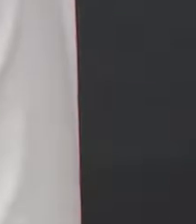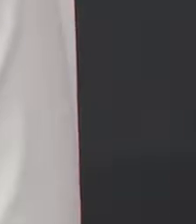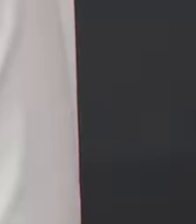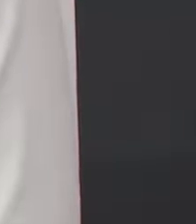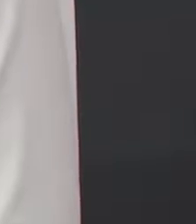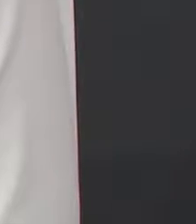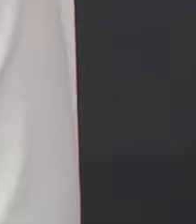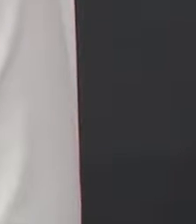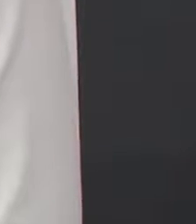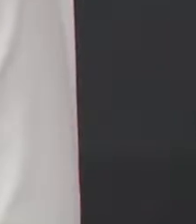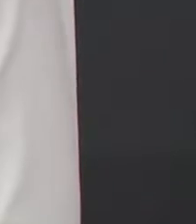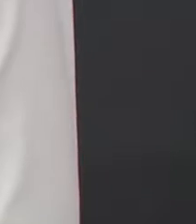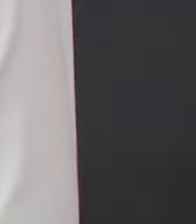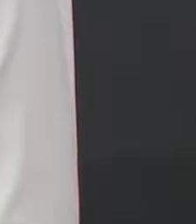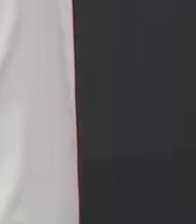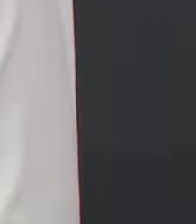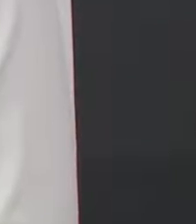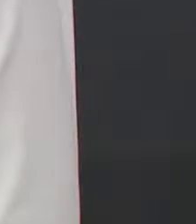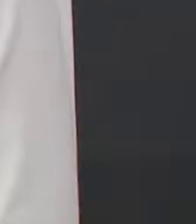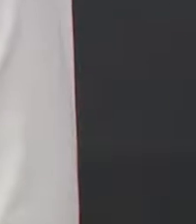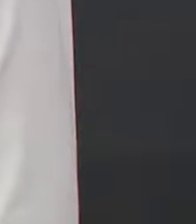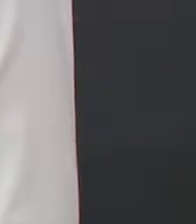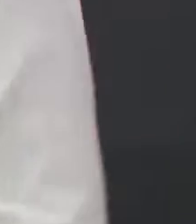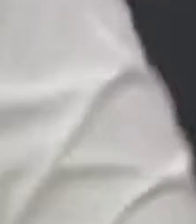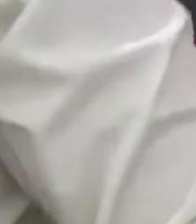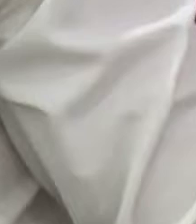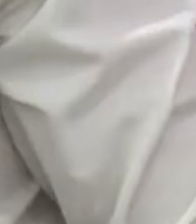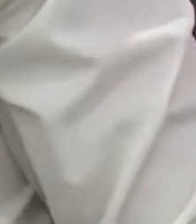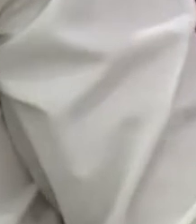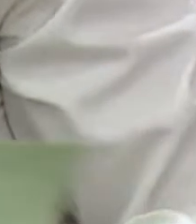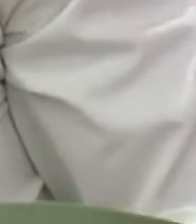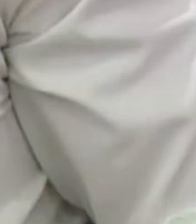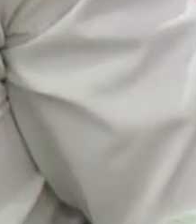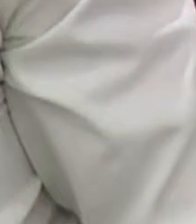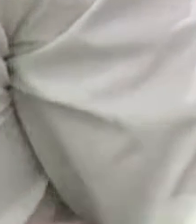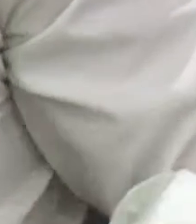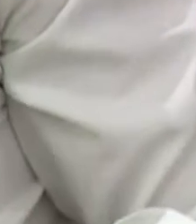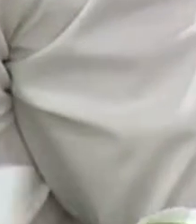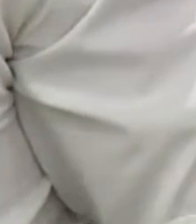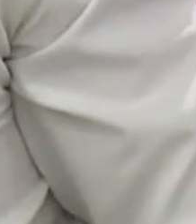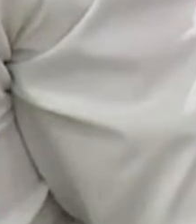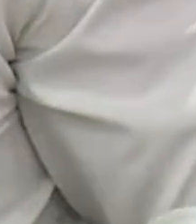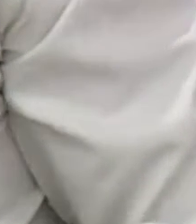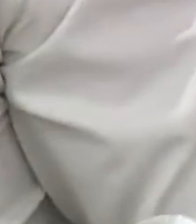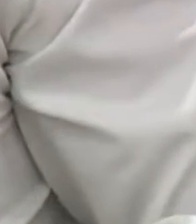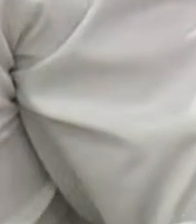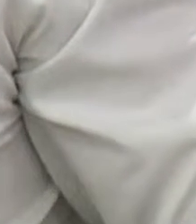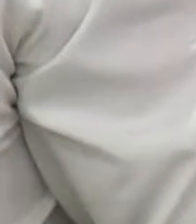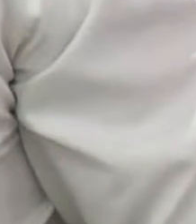que institui o Programa de Recuperação Fiscal Renovar Blumenau 2017.